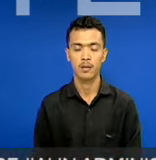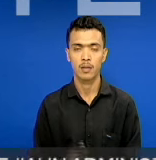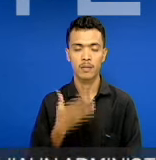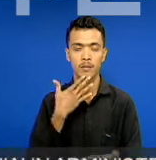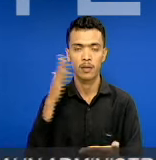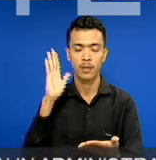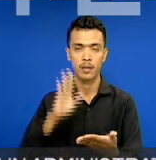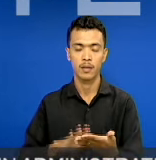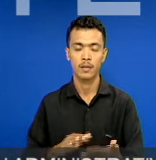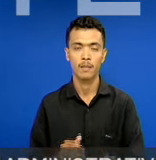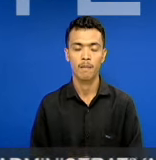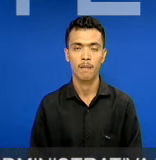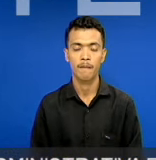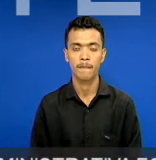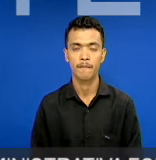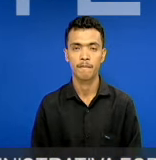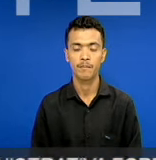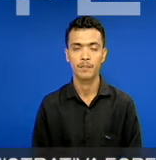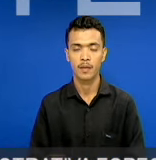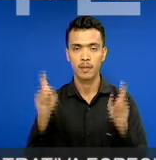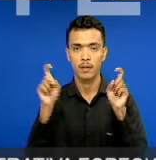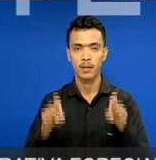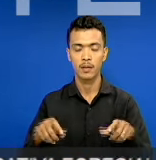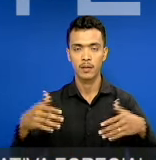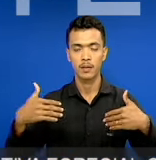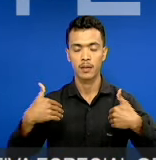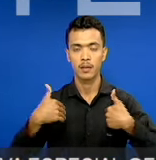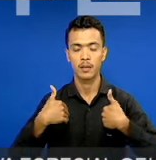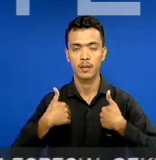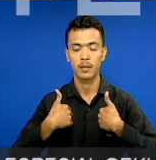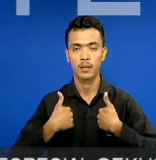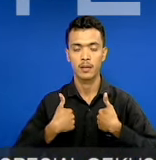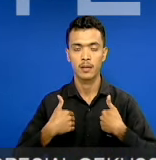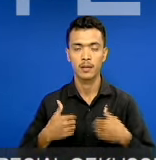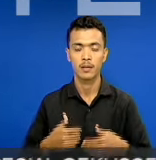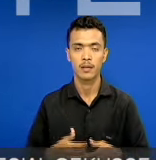kualidade. Ne precisa iha sada